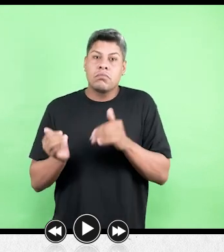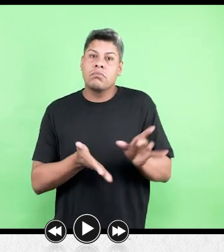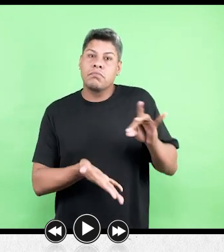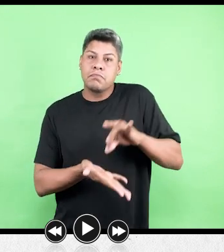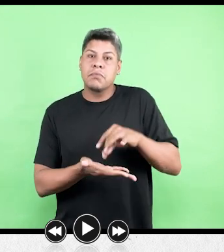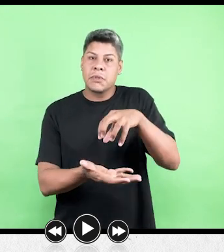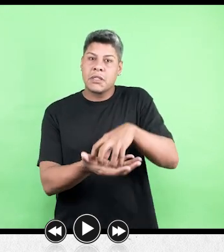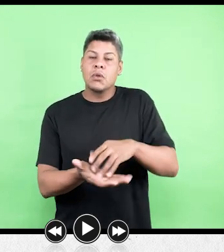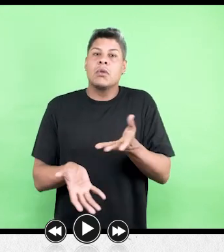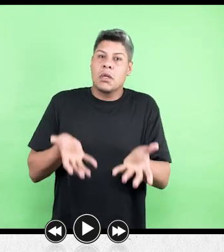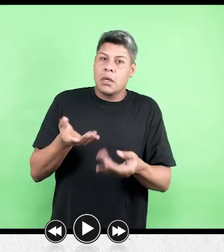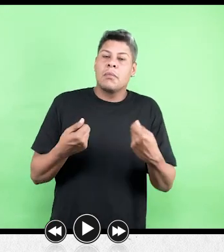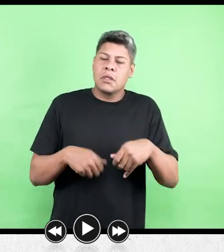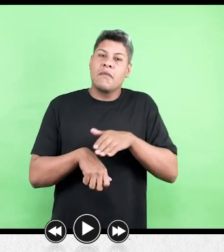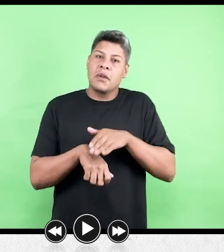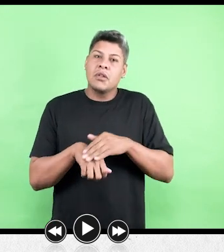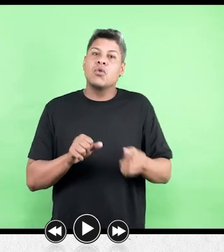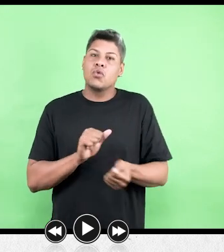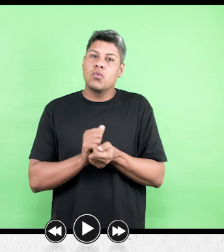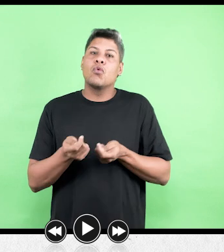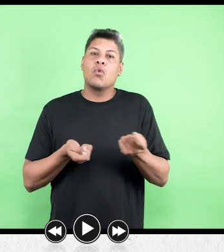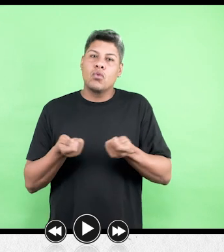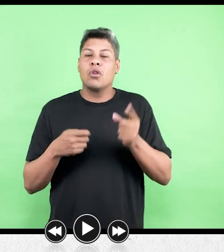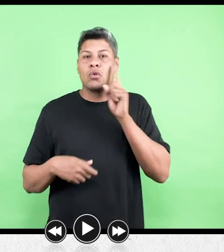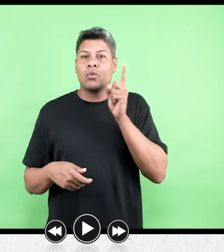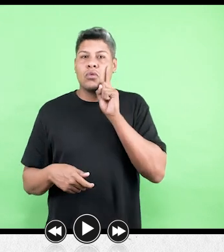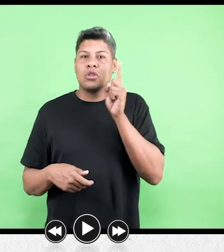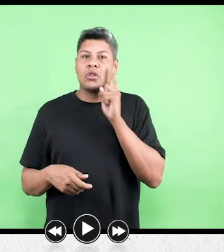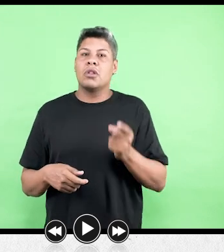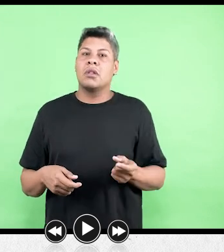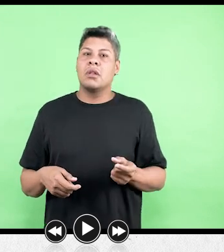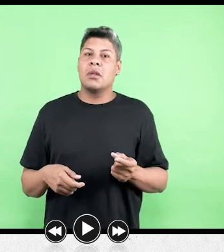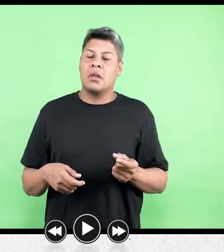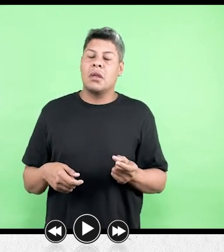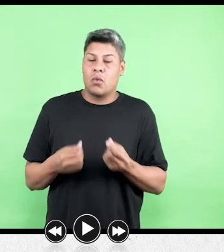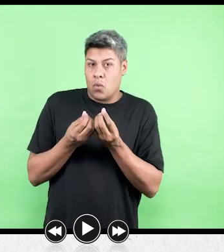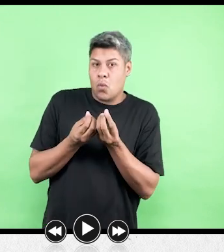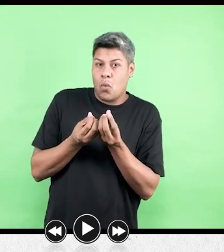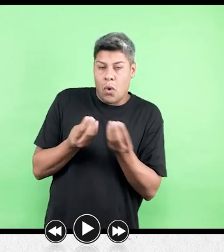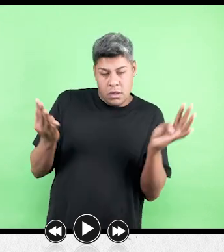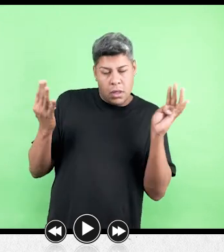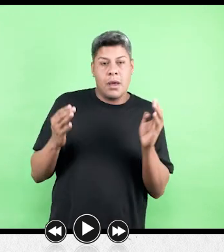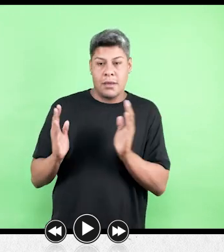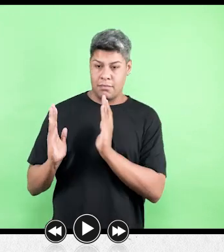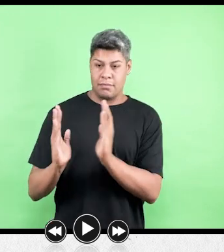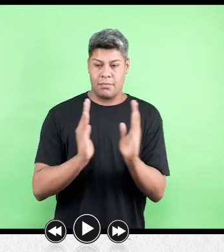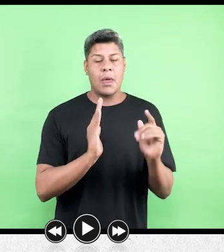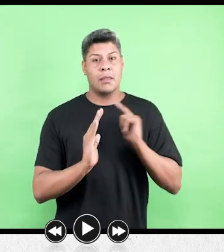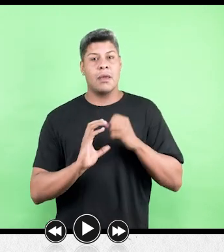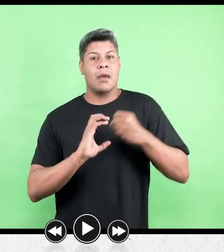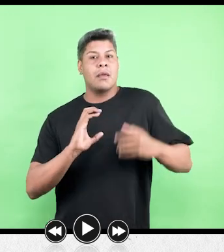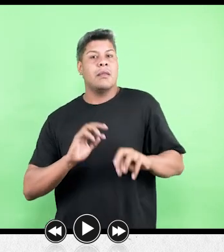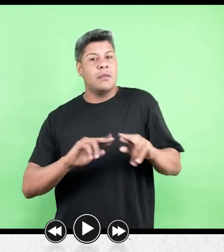das unidades de tratamento precisa ser realizada por meio de um controle diário da qualidade. E aí, cada uma das etapas de tratamento, a gente tem aspectos diferentes